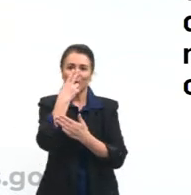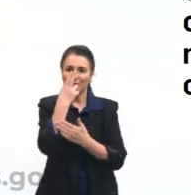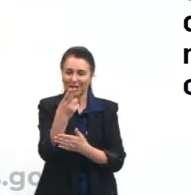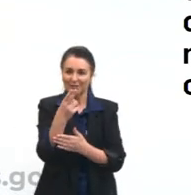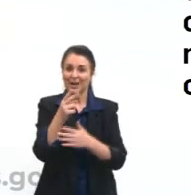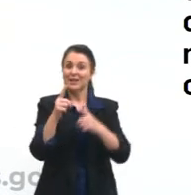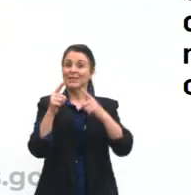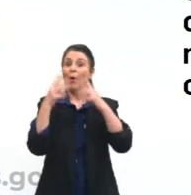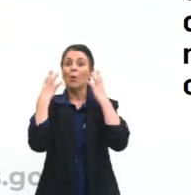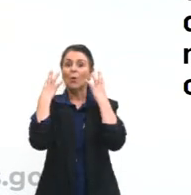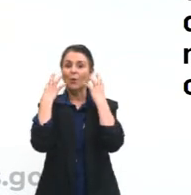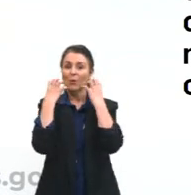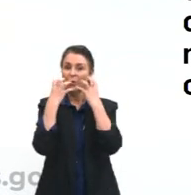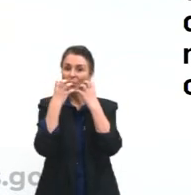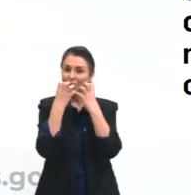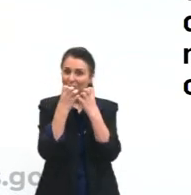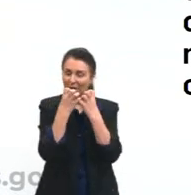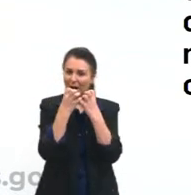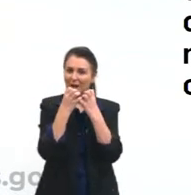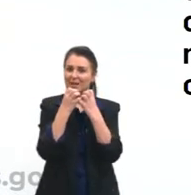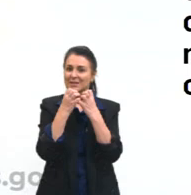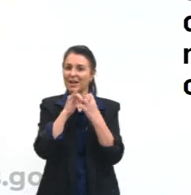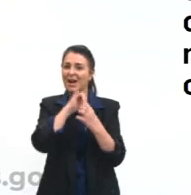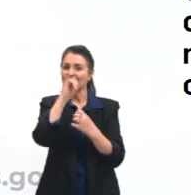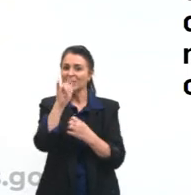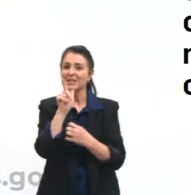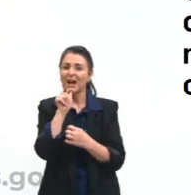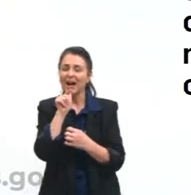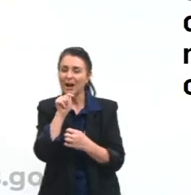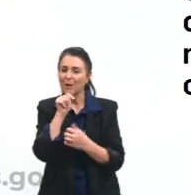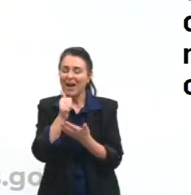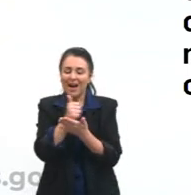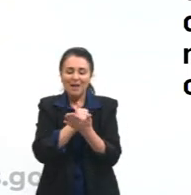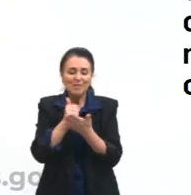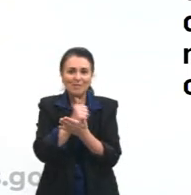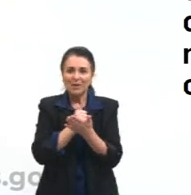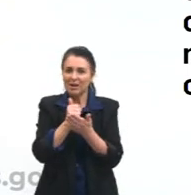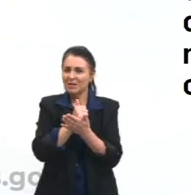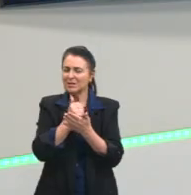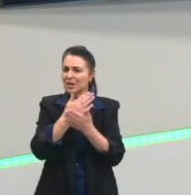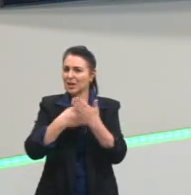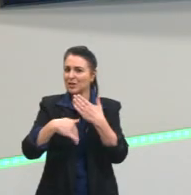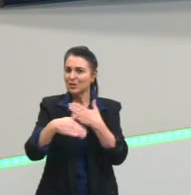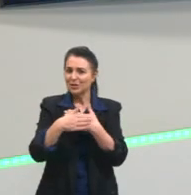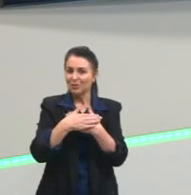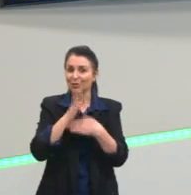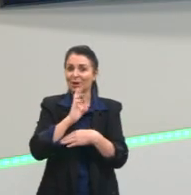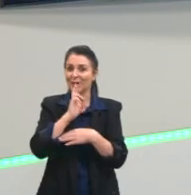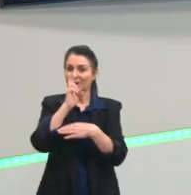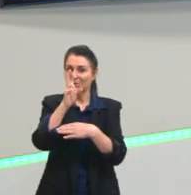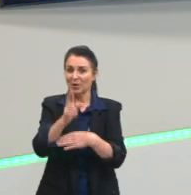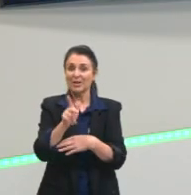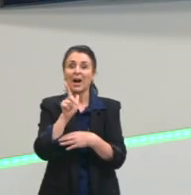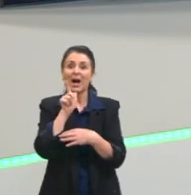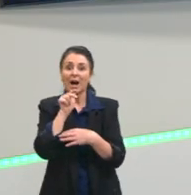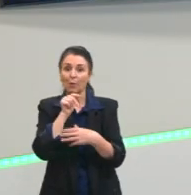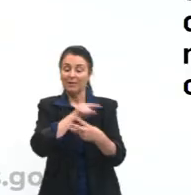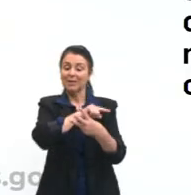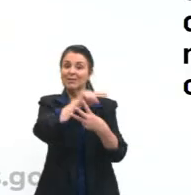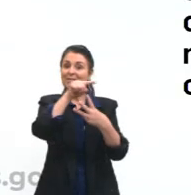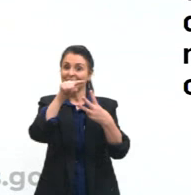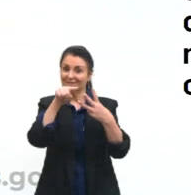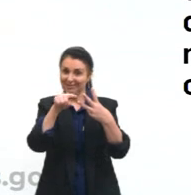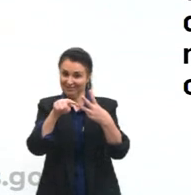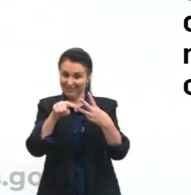Tales considerava a água como o princípio de todas as coisas naquele que nós falamos né a olha só a água passava por esses